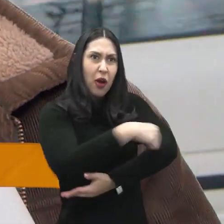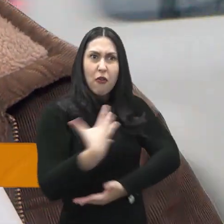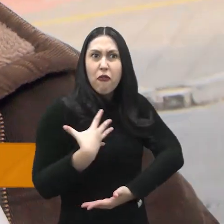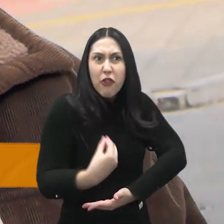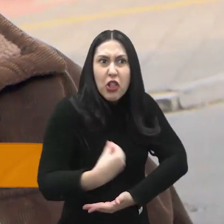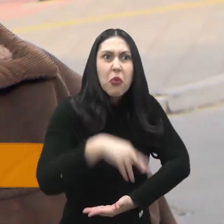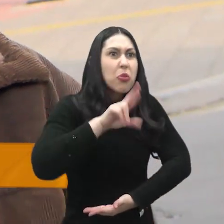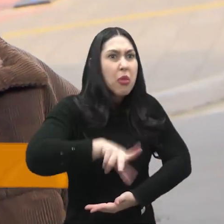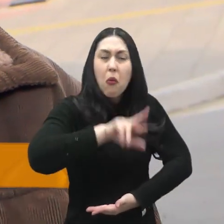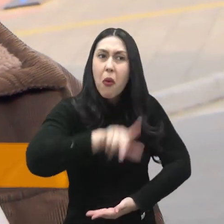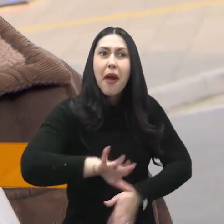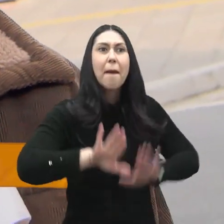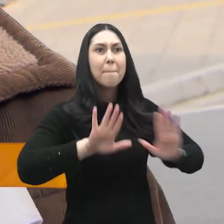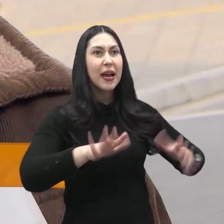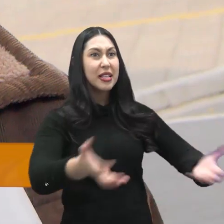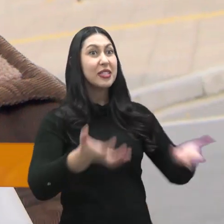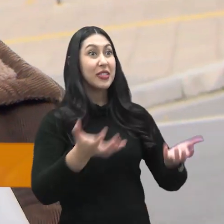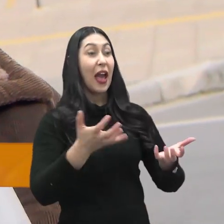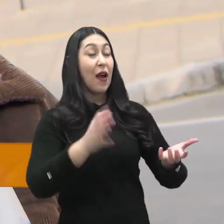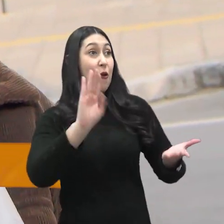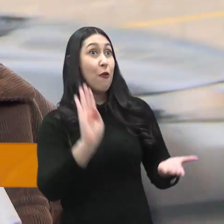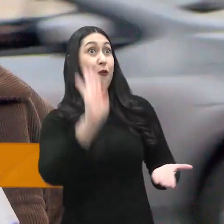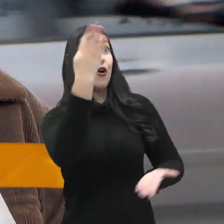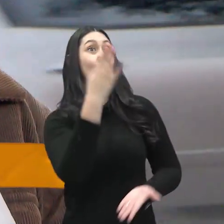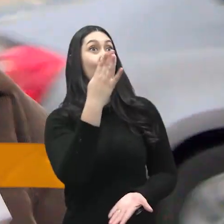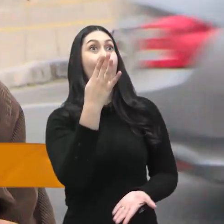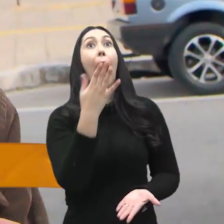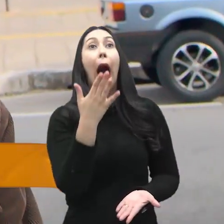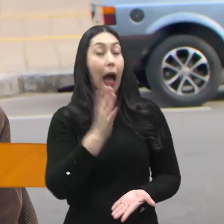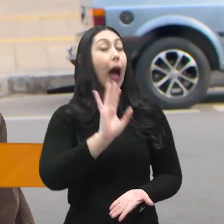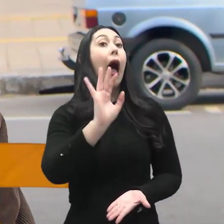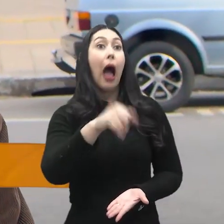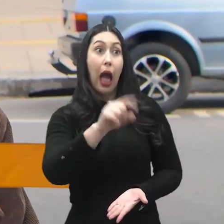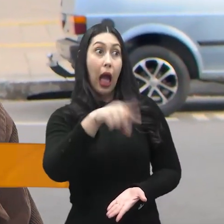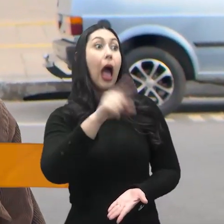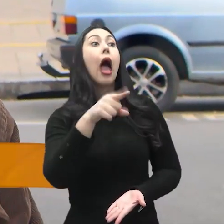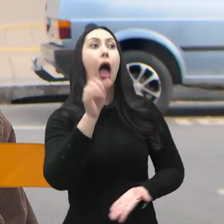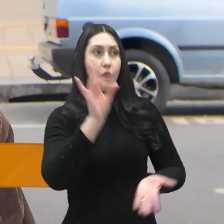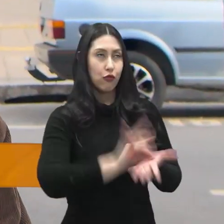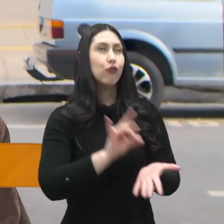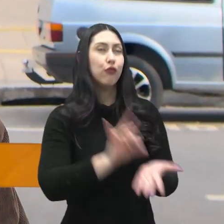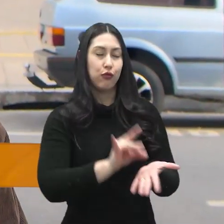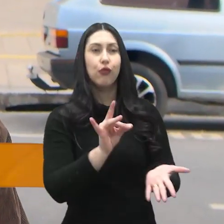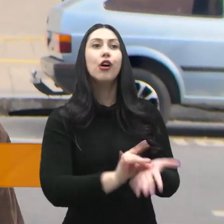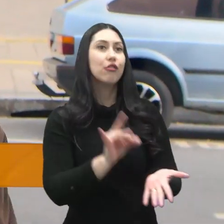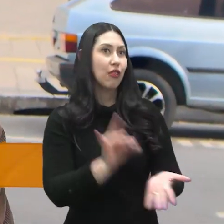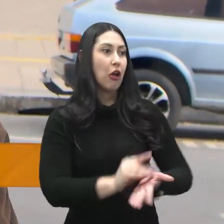filho, né? Então estão criando uma realidade artificial em cima do